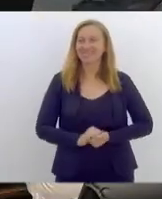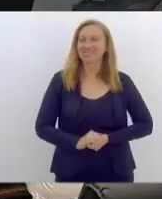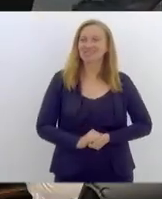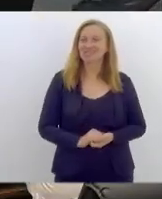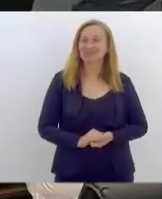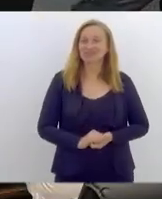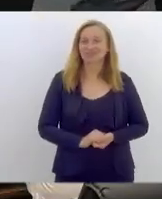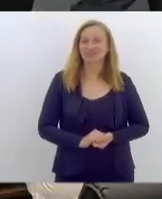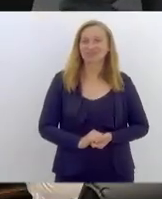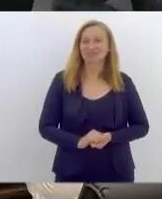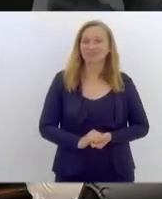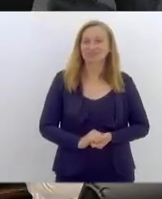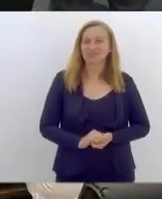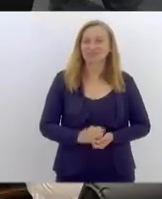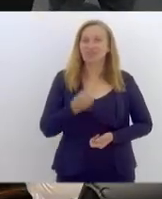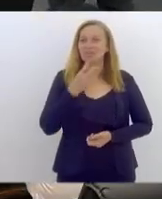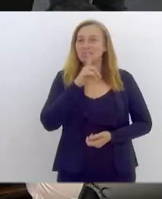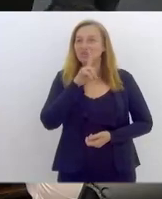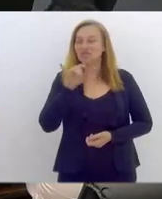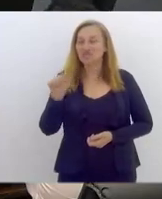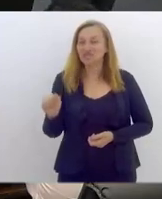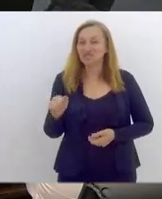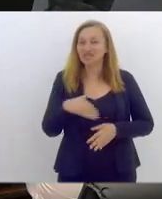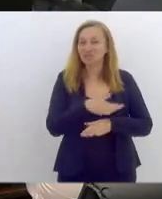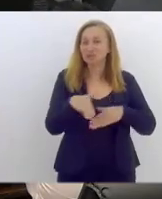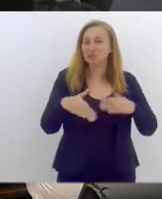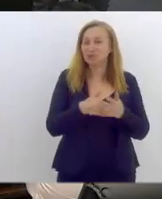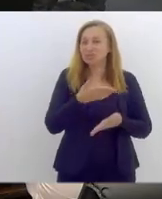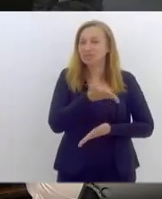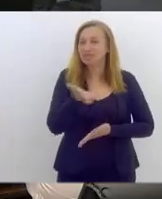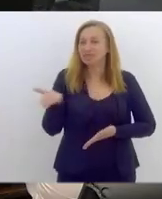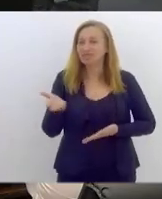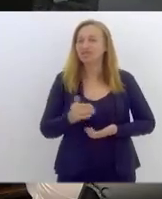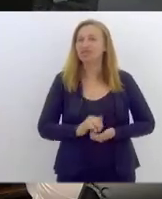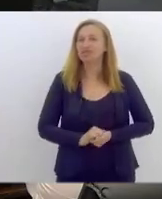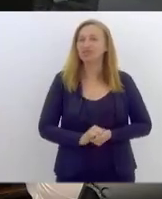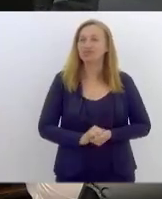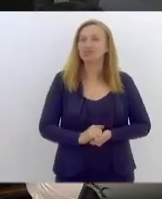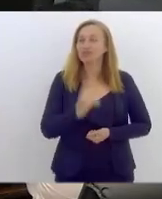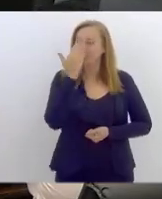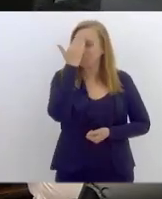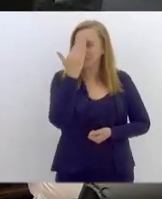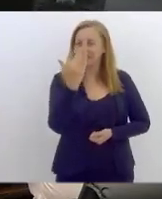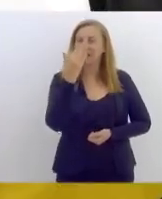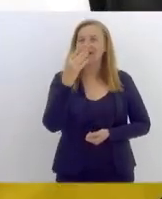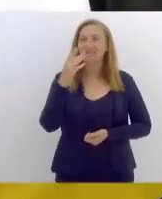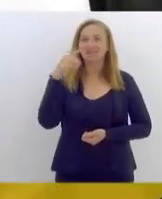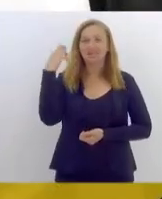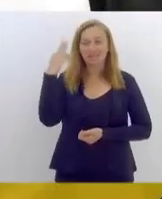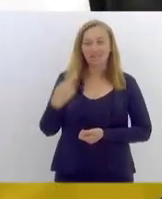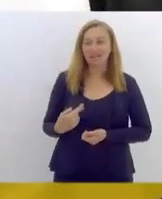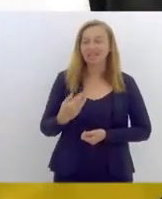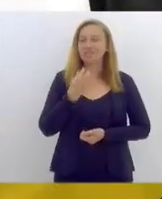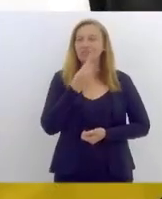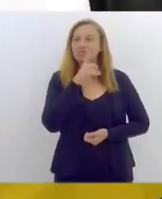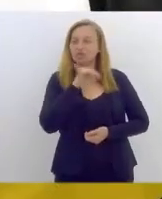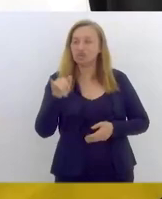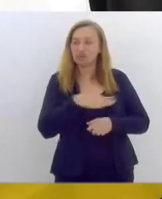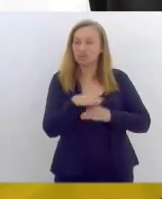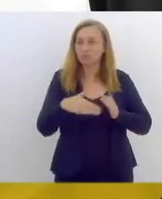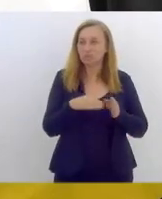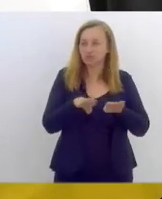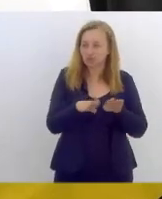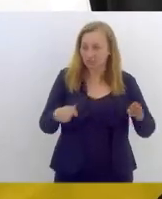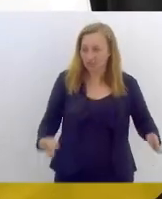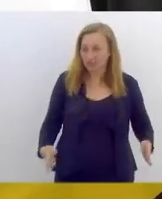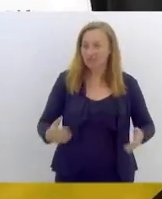Sou eu agora, né? Bom dia a todos e todas. Obrigada, Renata. Bom dia a toda a mesa. Bom dia,